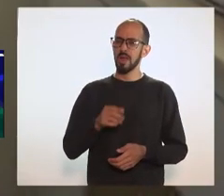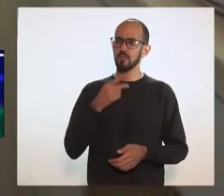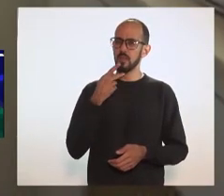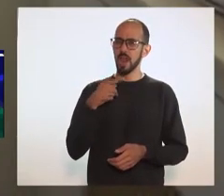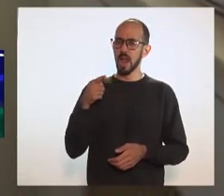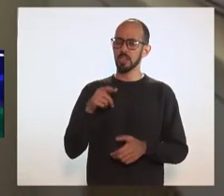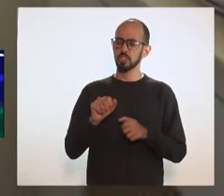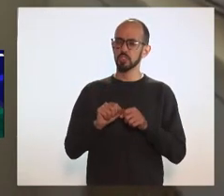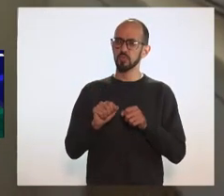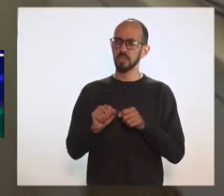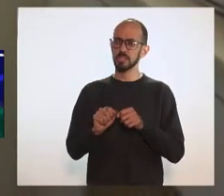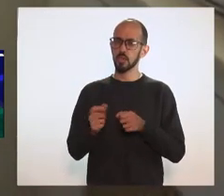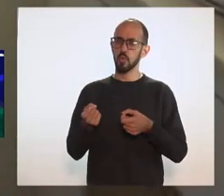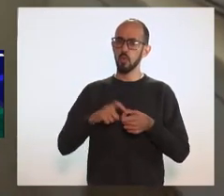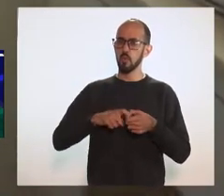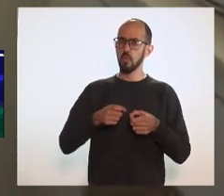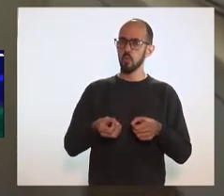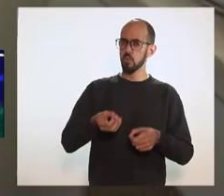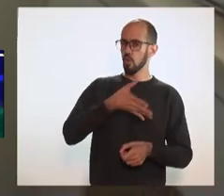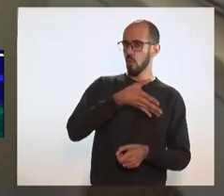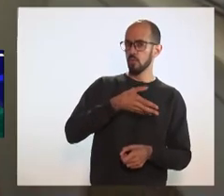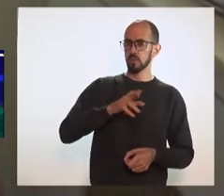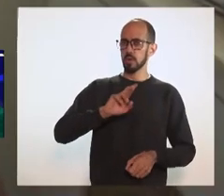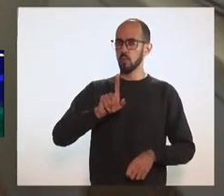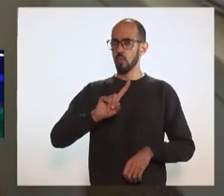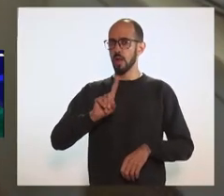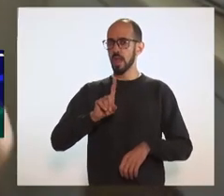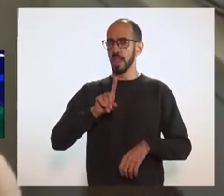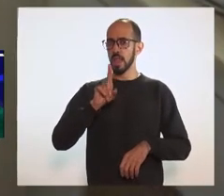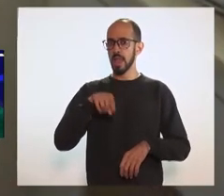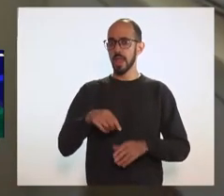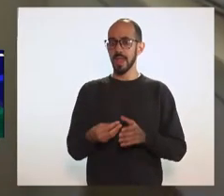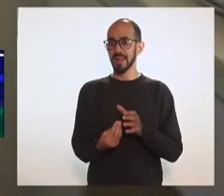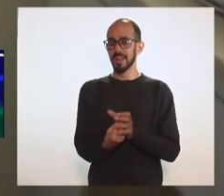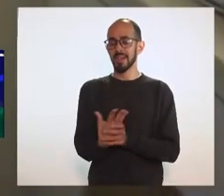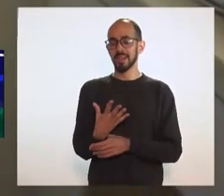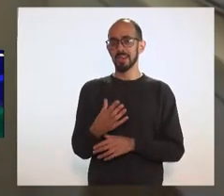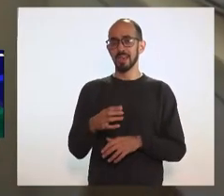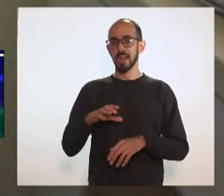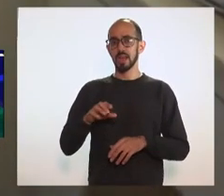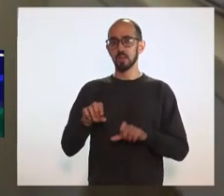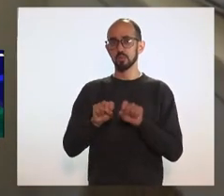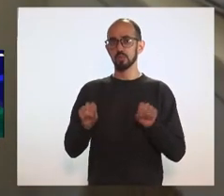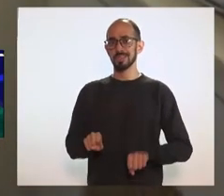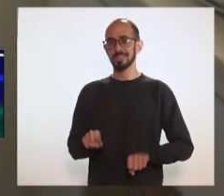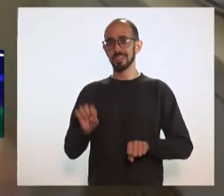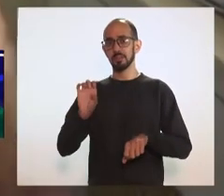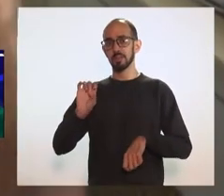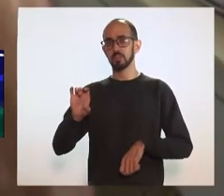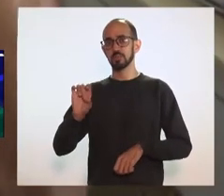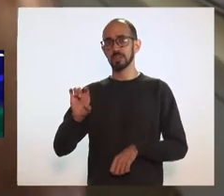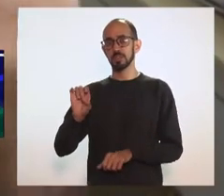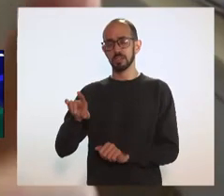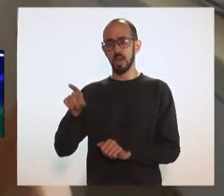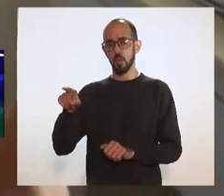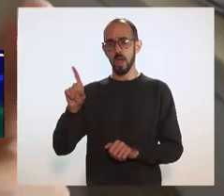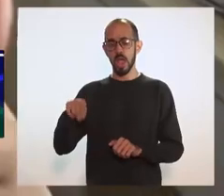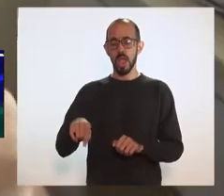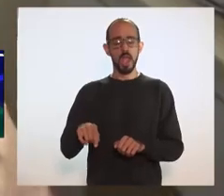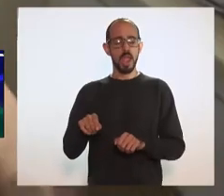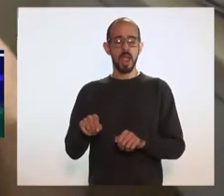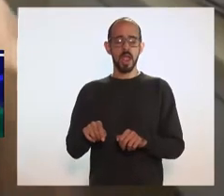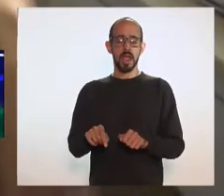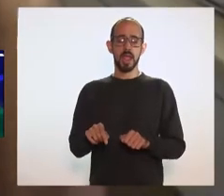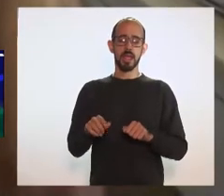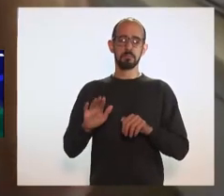convênio nenhum. Nós estamos criando um regime diferenciado. Esta redação é similar